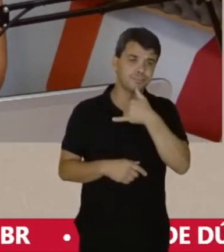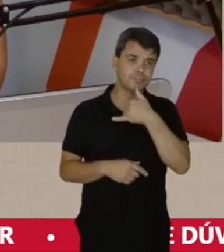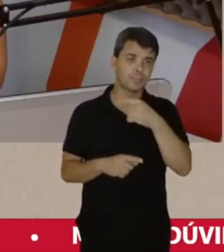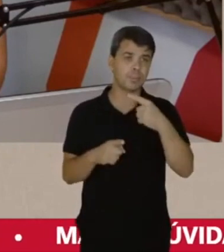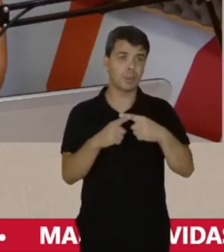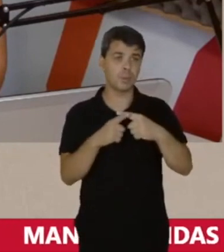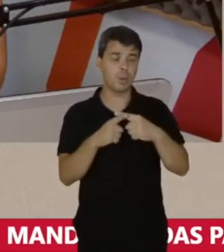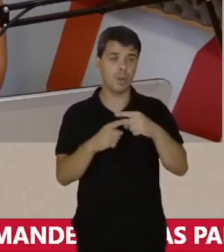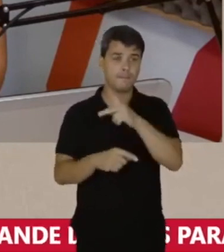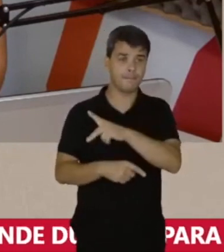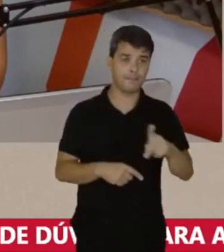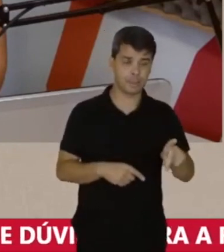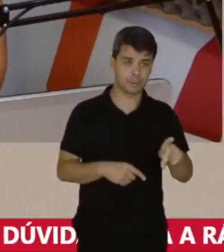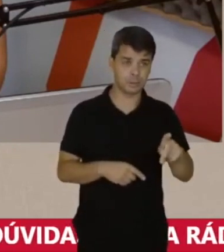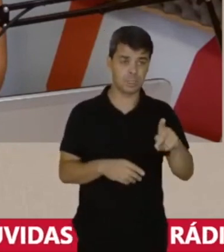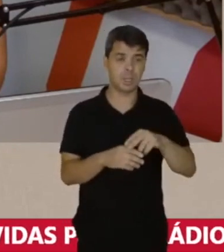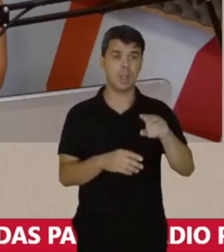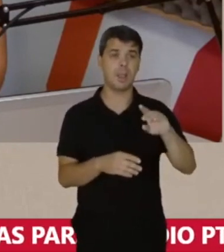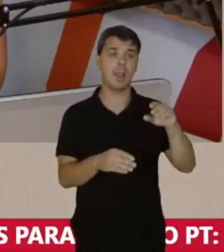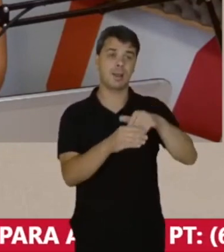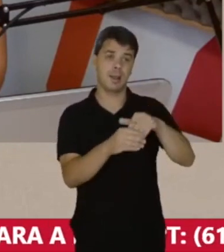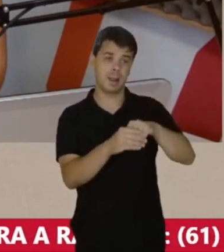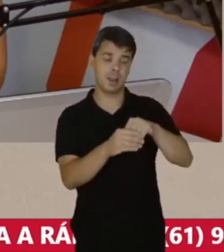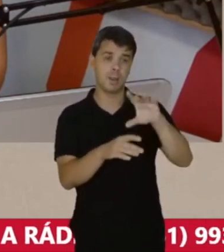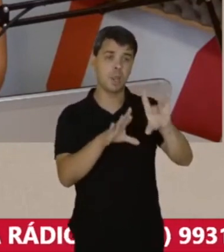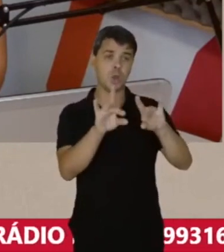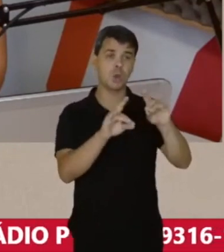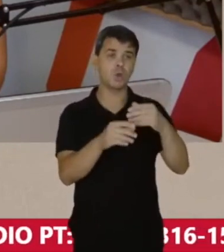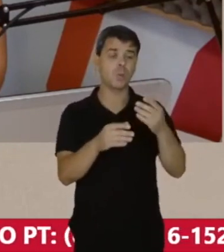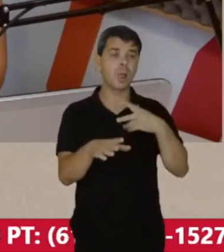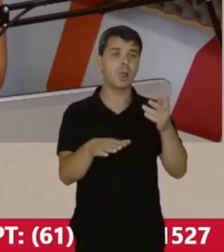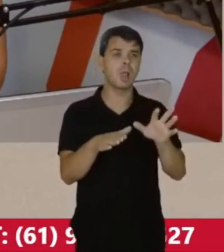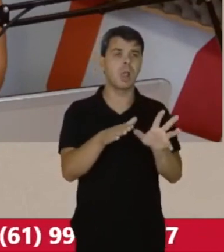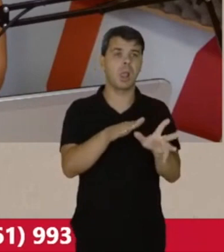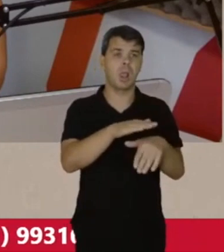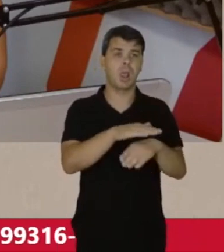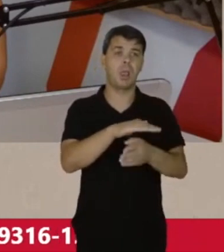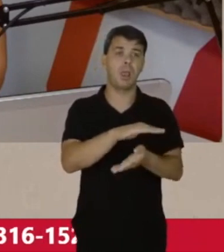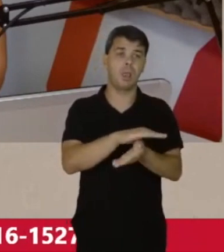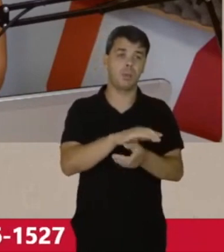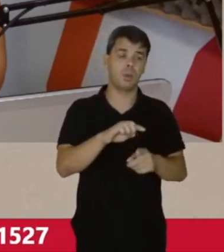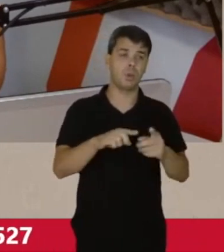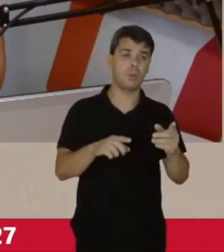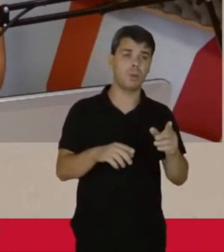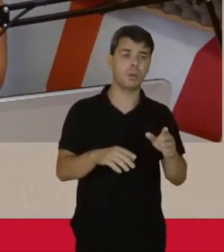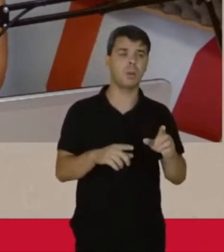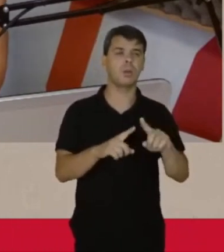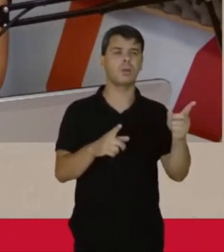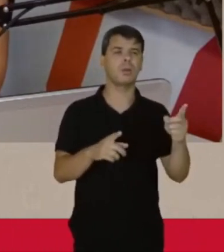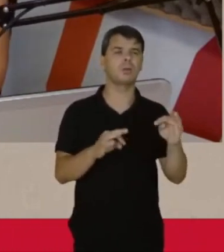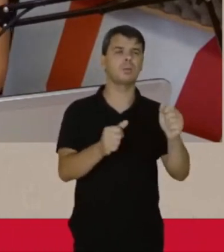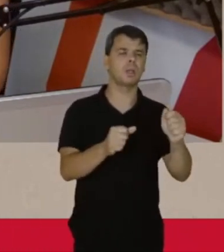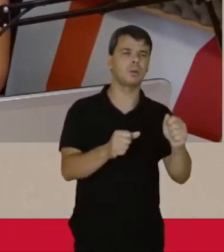uma presidenta legitimamente eleita, como que ela sofreu um golpe misógino, né?